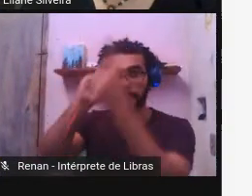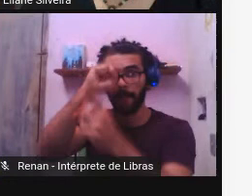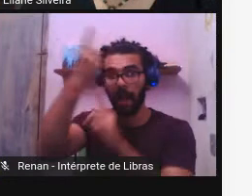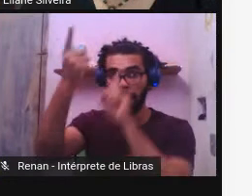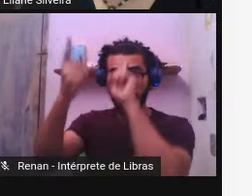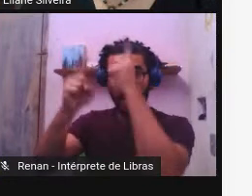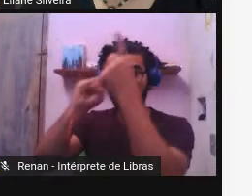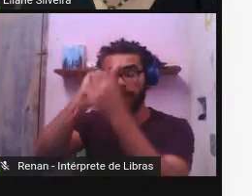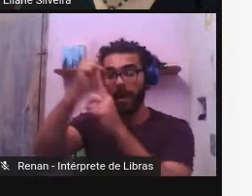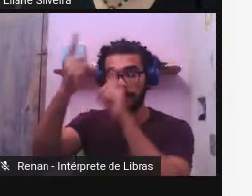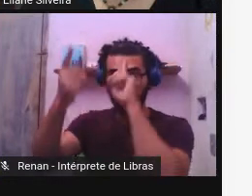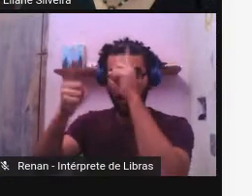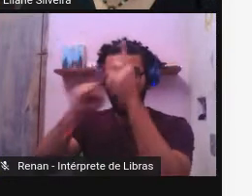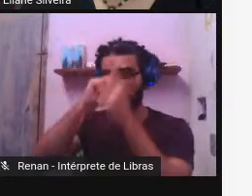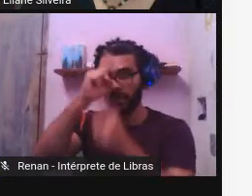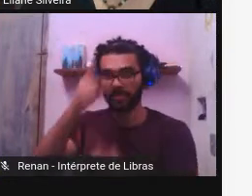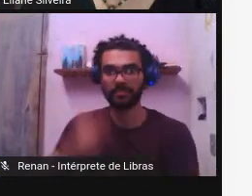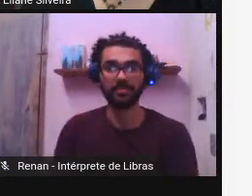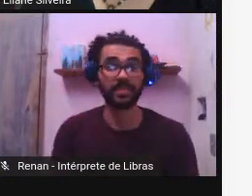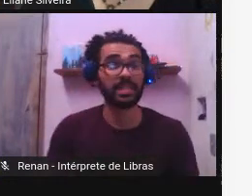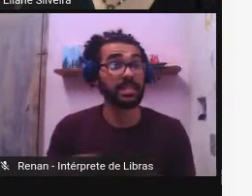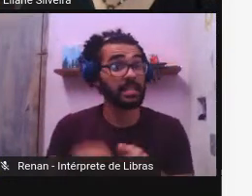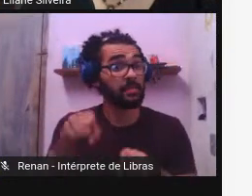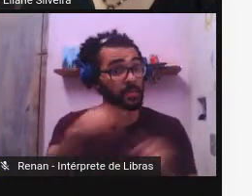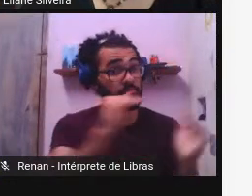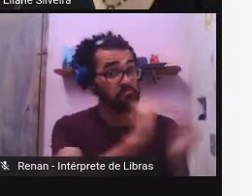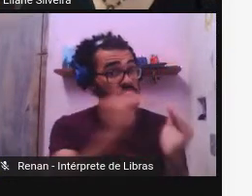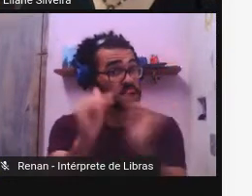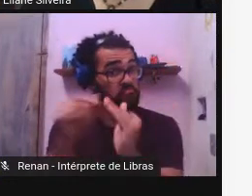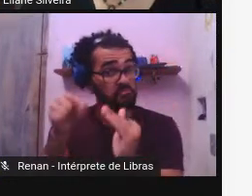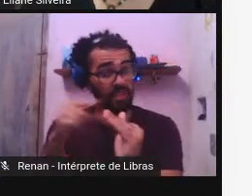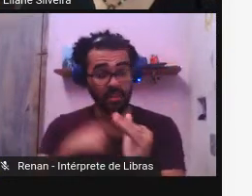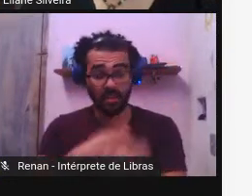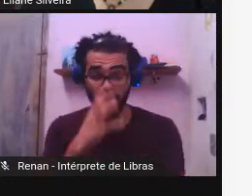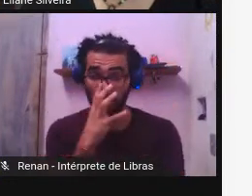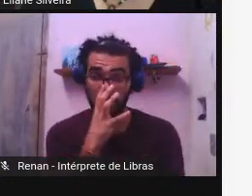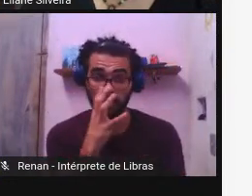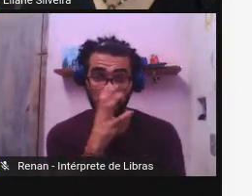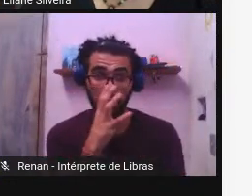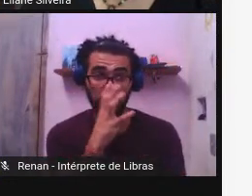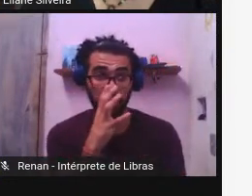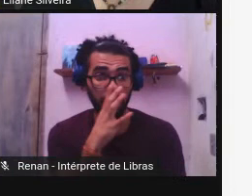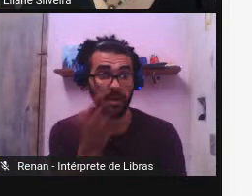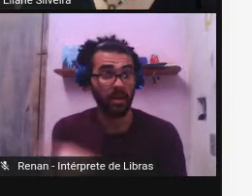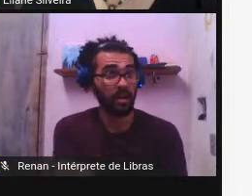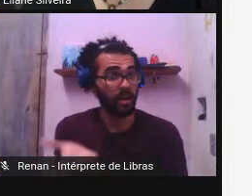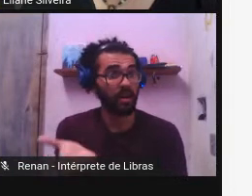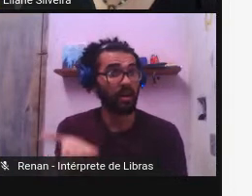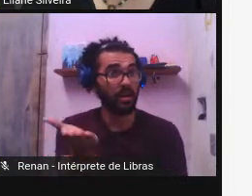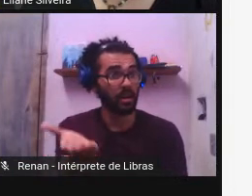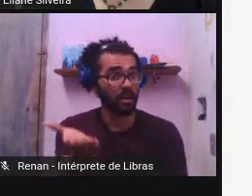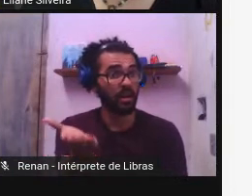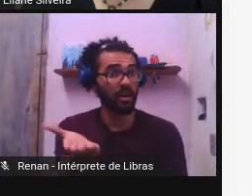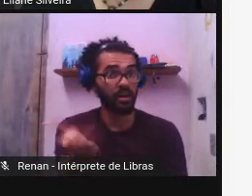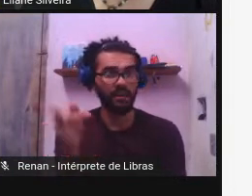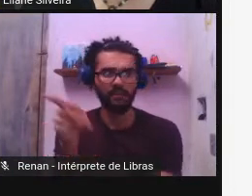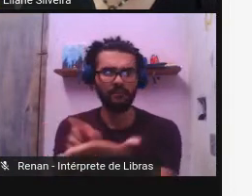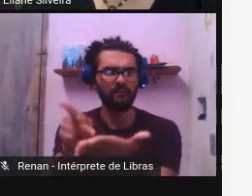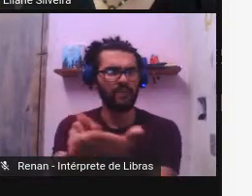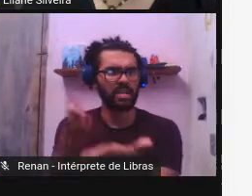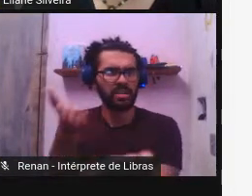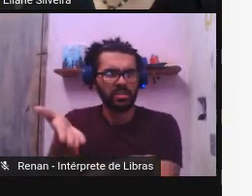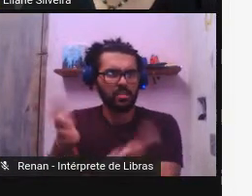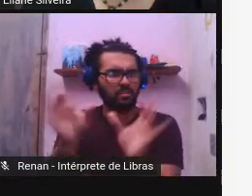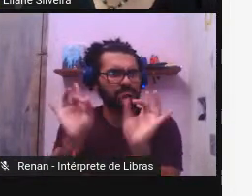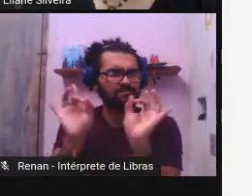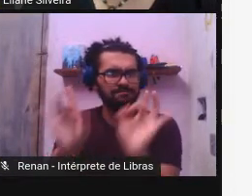encantamento que ele lembra do livro de Pt. Ele fala eu não tenho lembranças mais verdadeiras de fruição linguística do